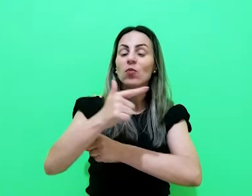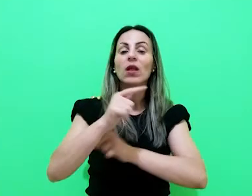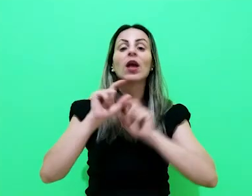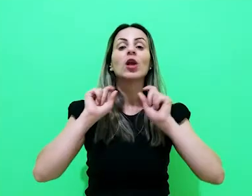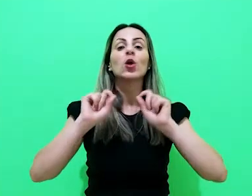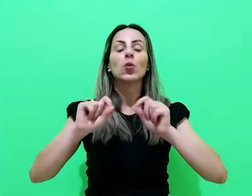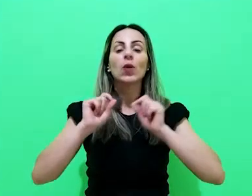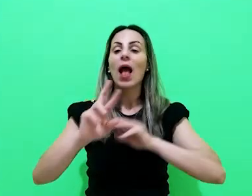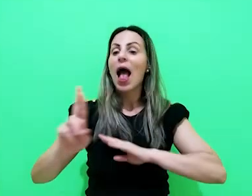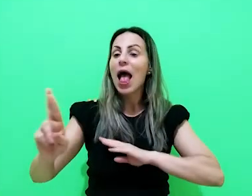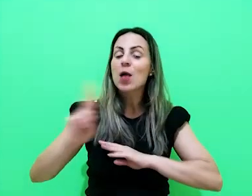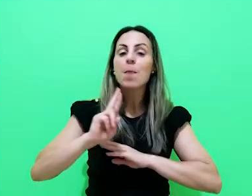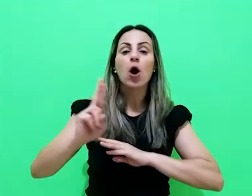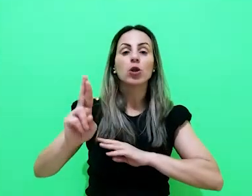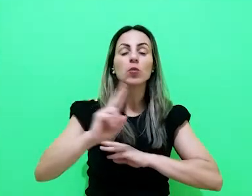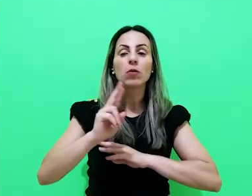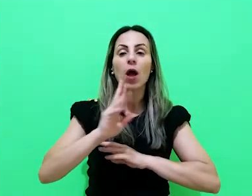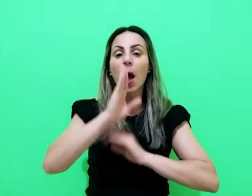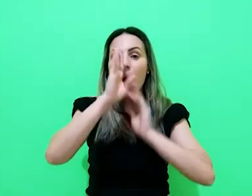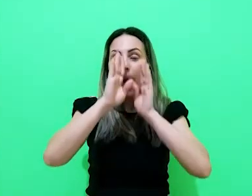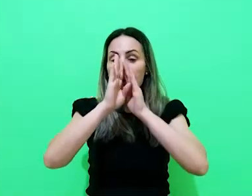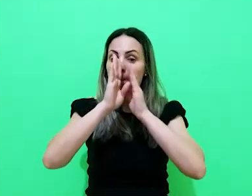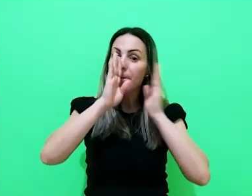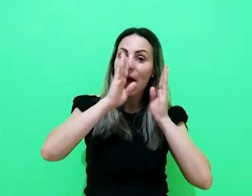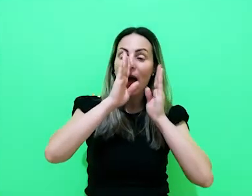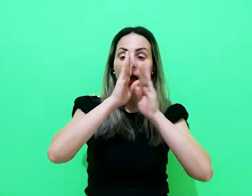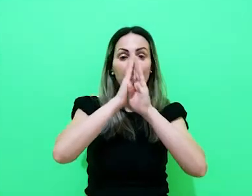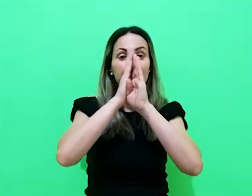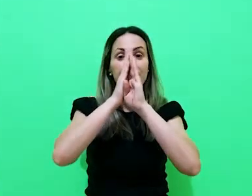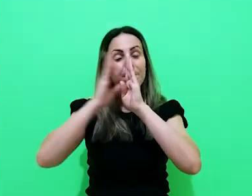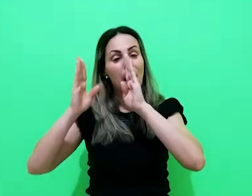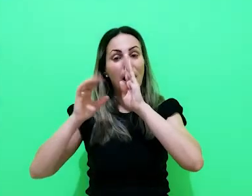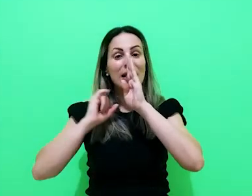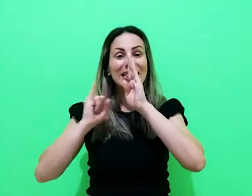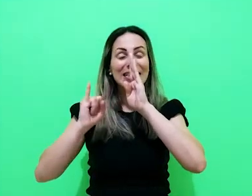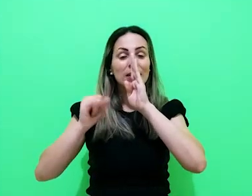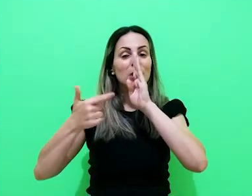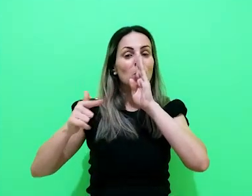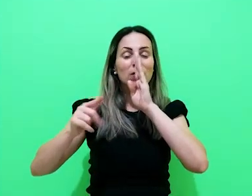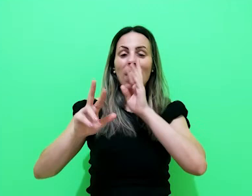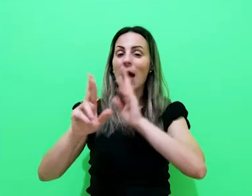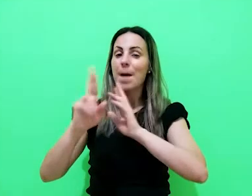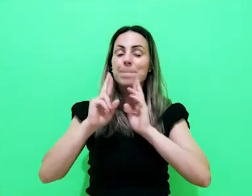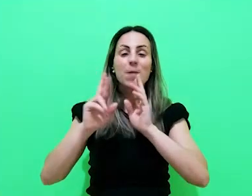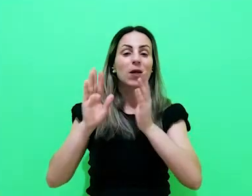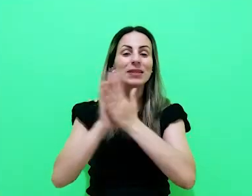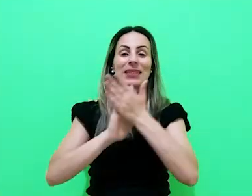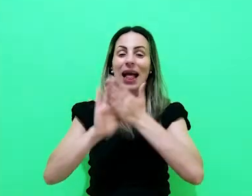a resposta pupilar de um lado ou os dois pontos não houver nenhuma resposta pupilar.